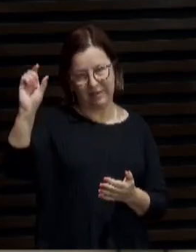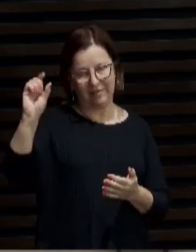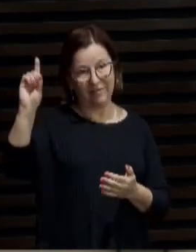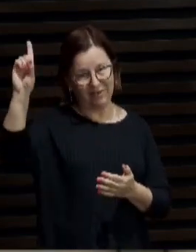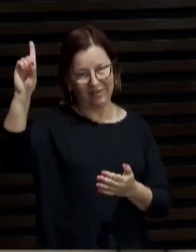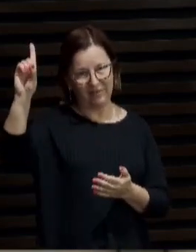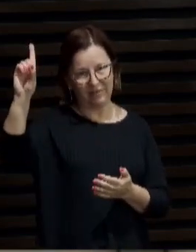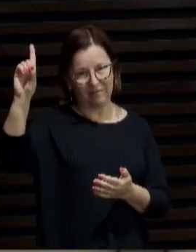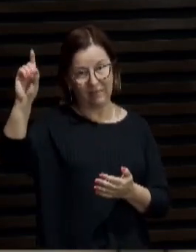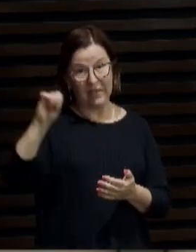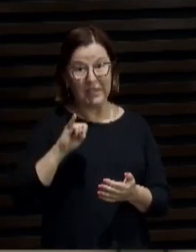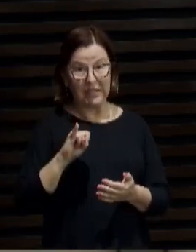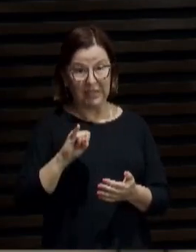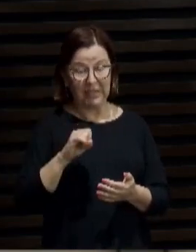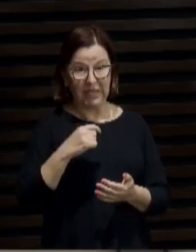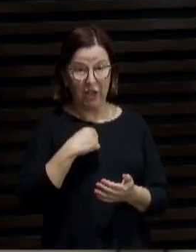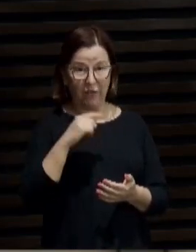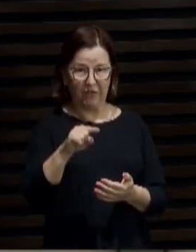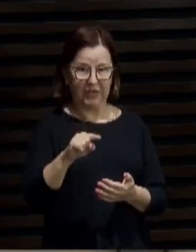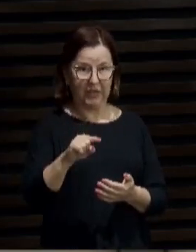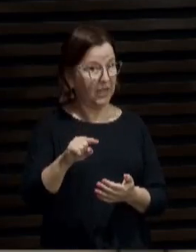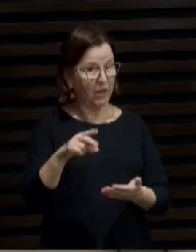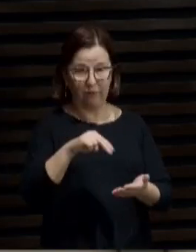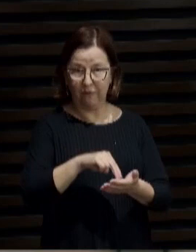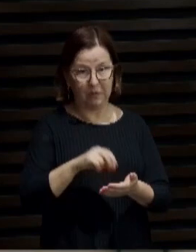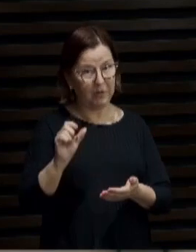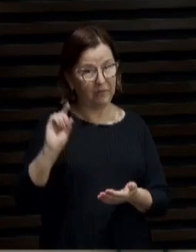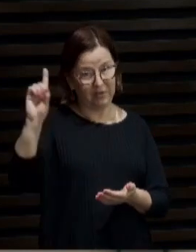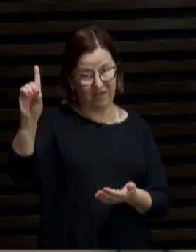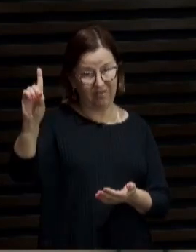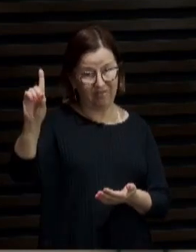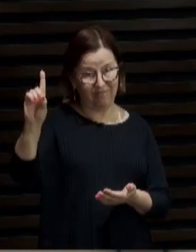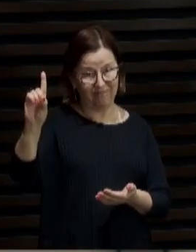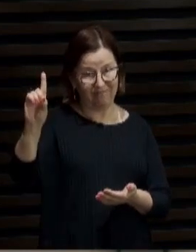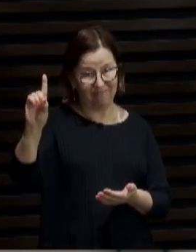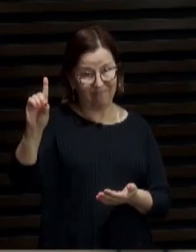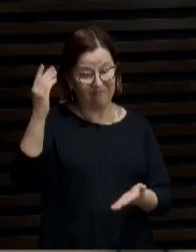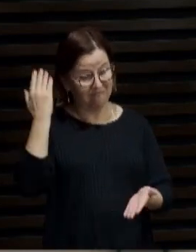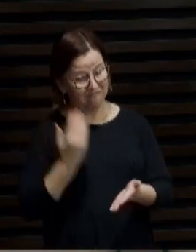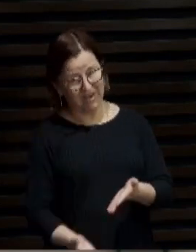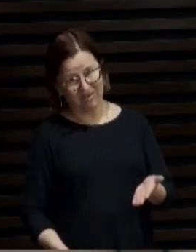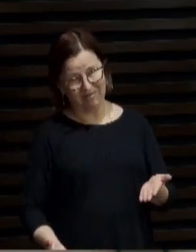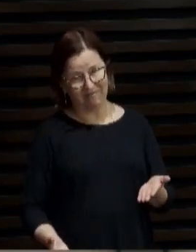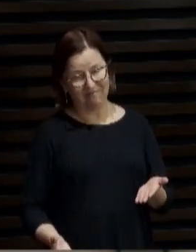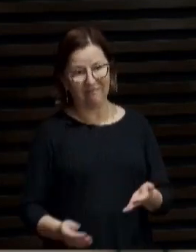estivermos firmados na palavra, meu irmão, nós somos alvos fáceis para isso. É muito